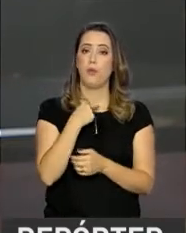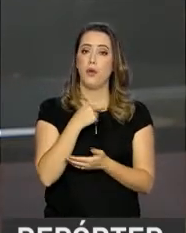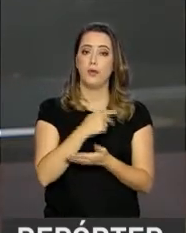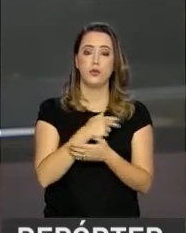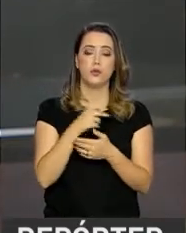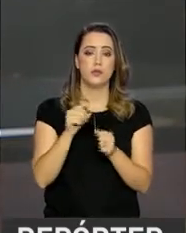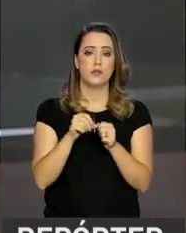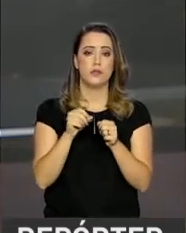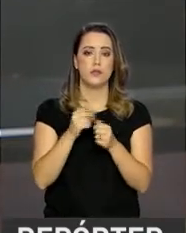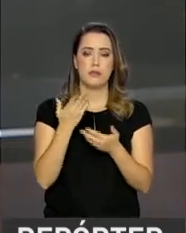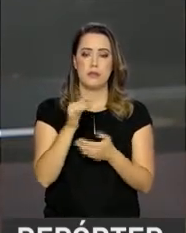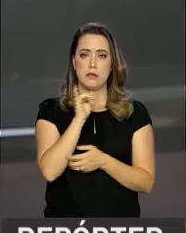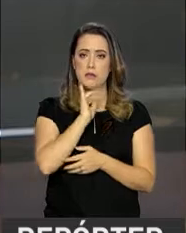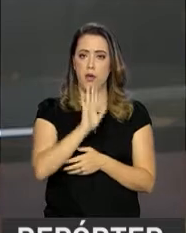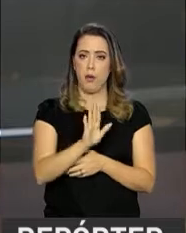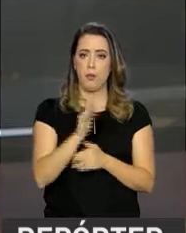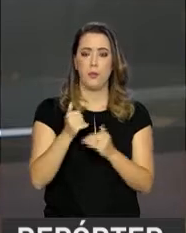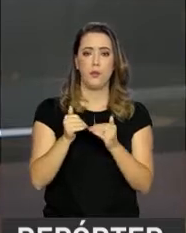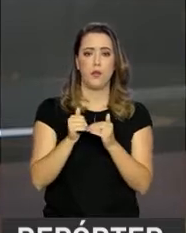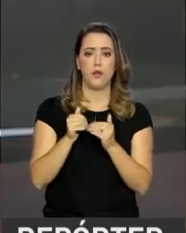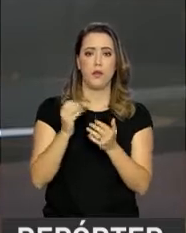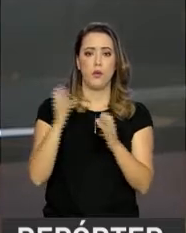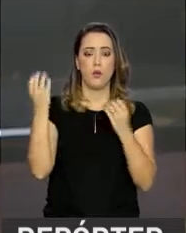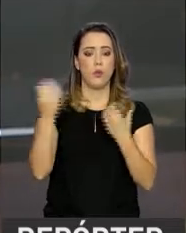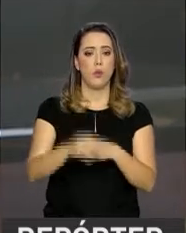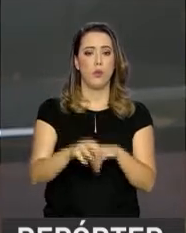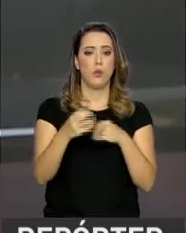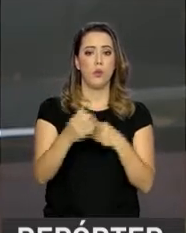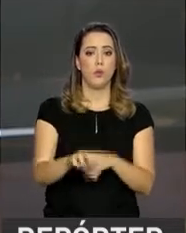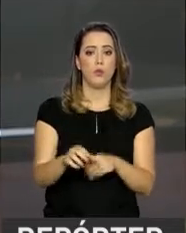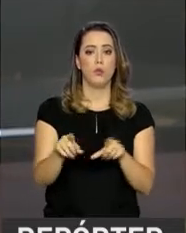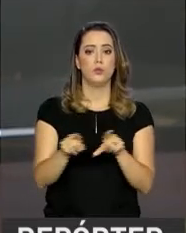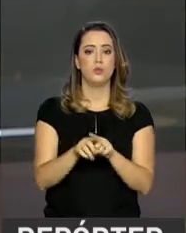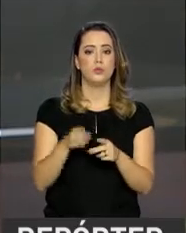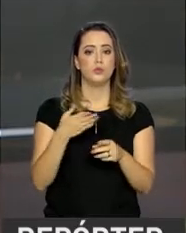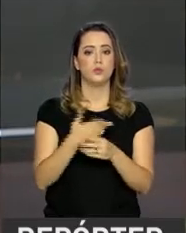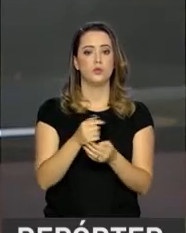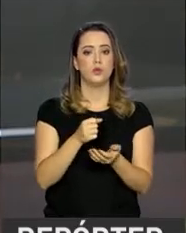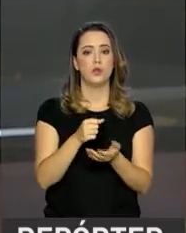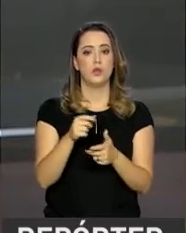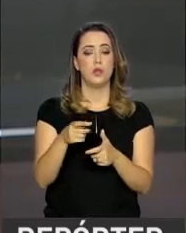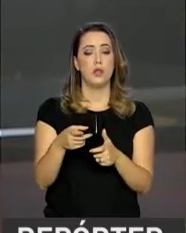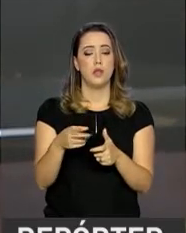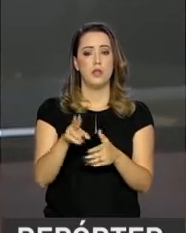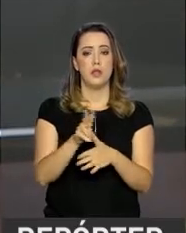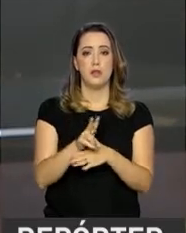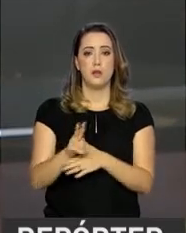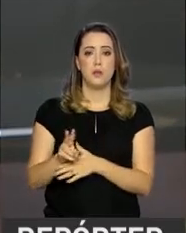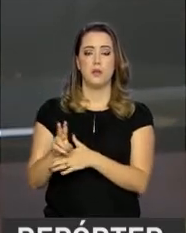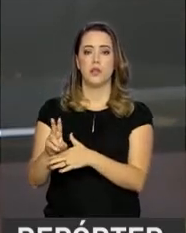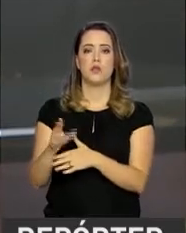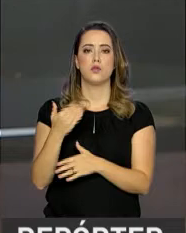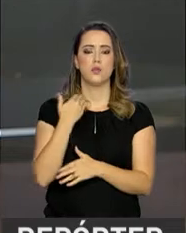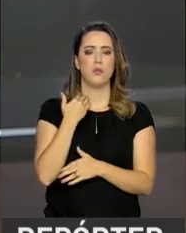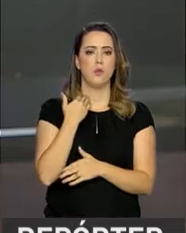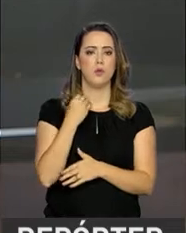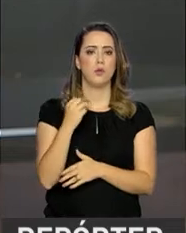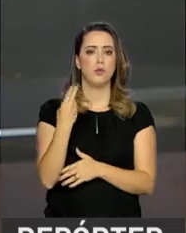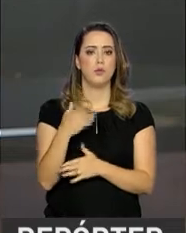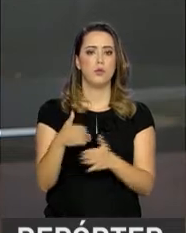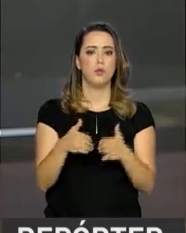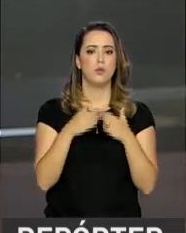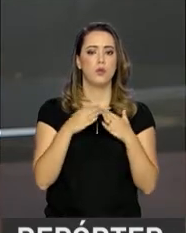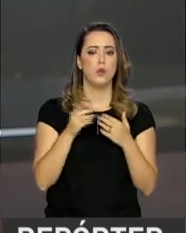algumas operações, como, por exemplo, fazer concurso público, empréstimos em instituições financeiras, obter